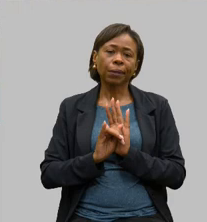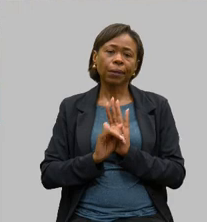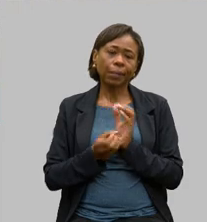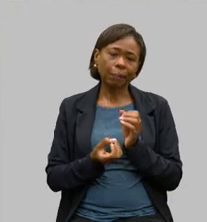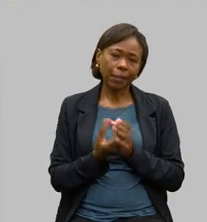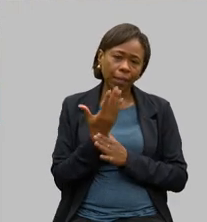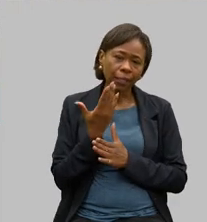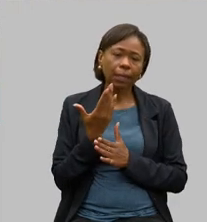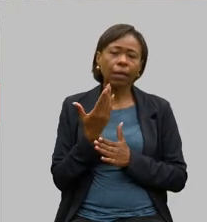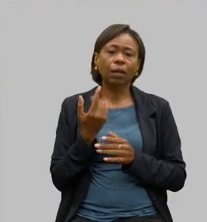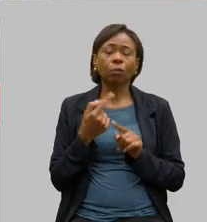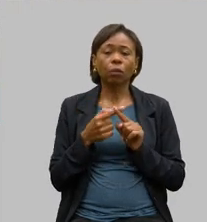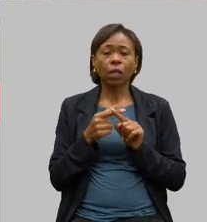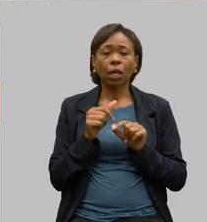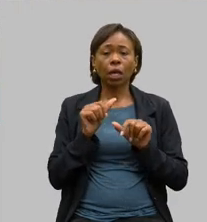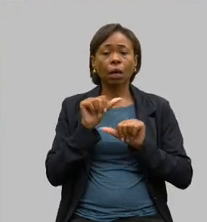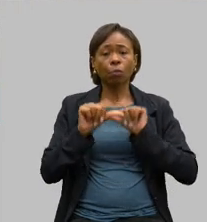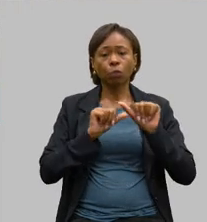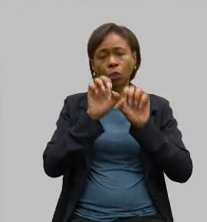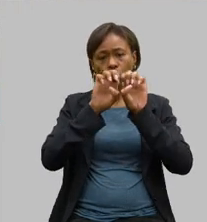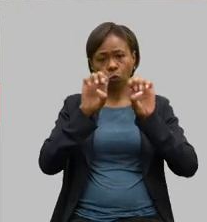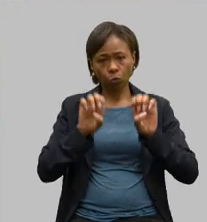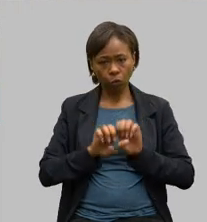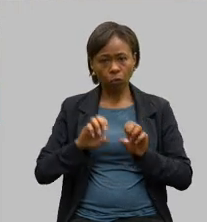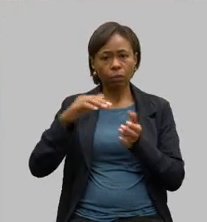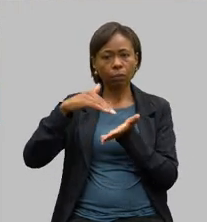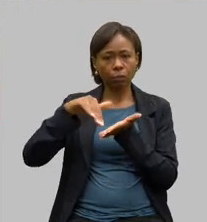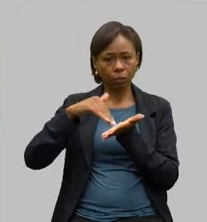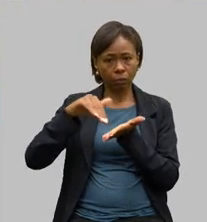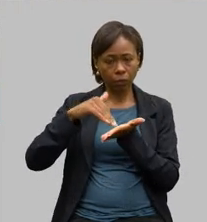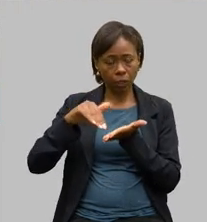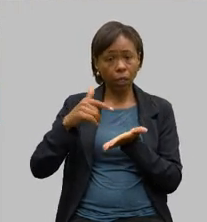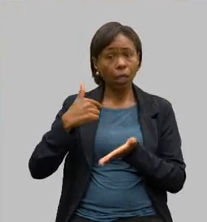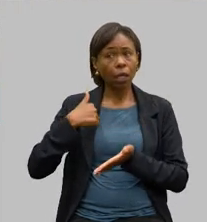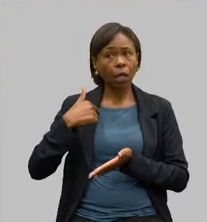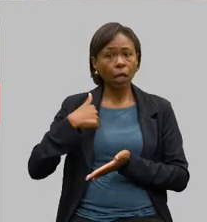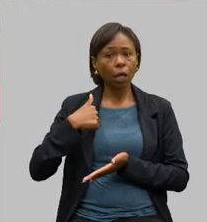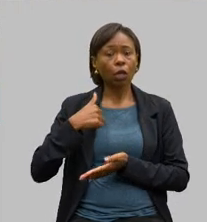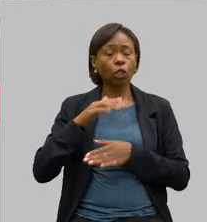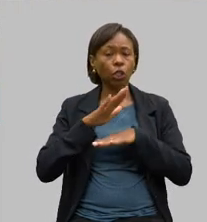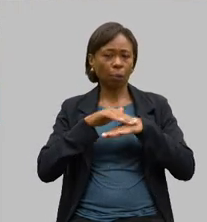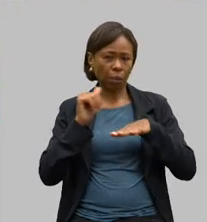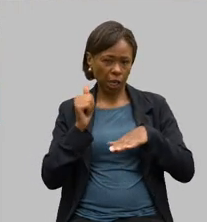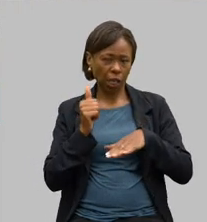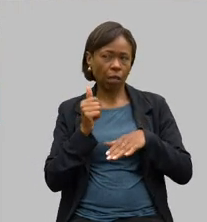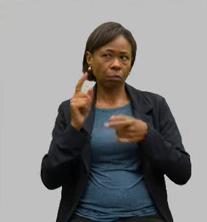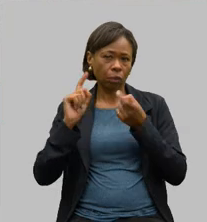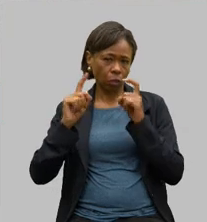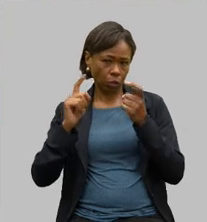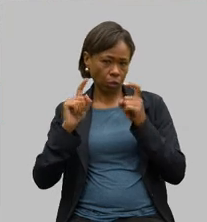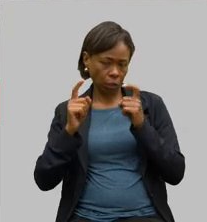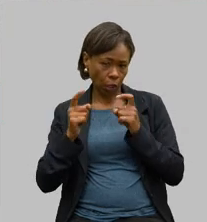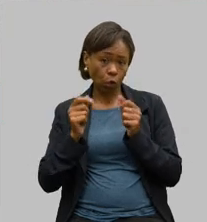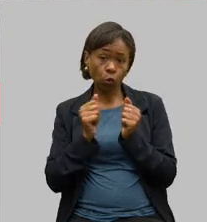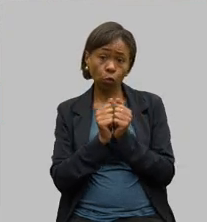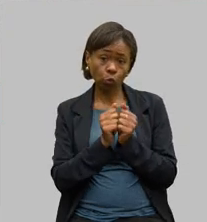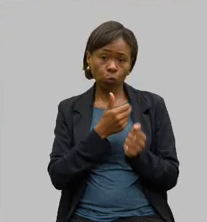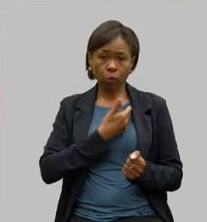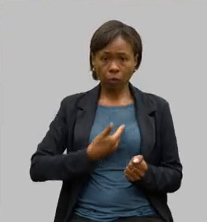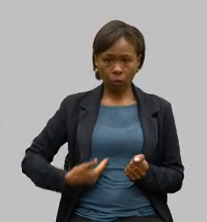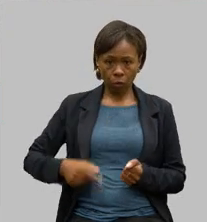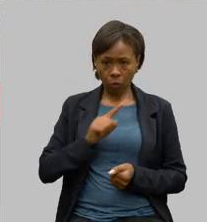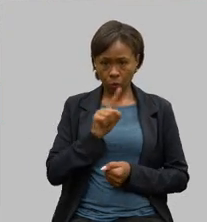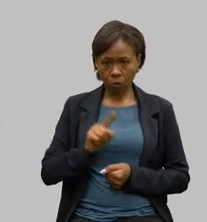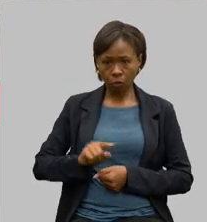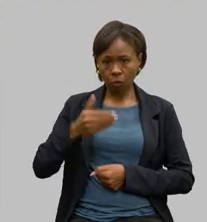a mudanças na estrutura da secretaria eh que eu chamei um dia numa reunião com o governador Romeu Zema e